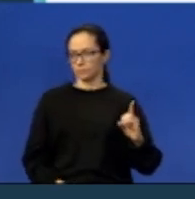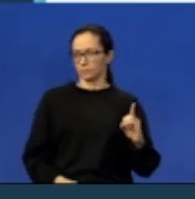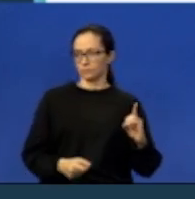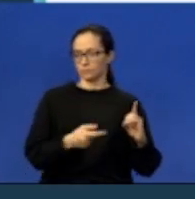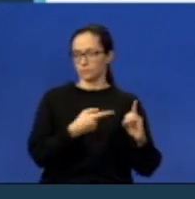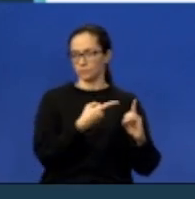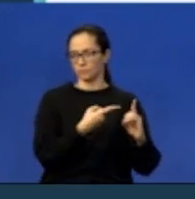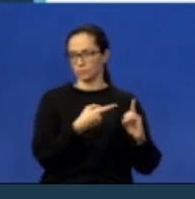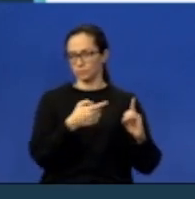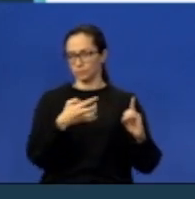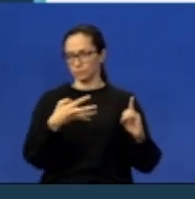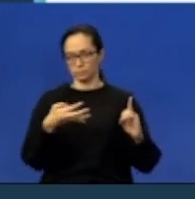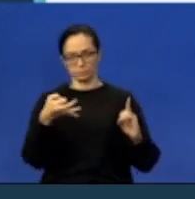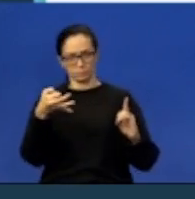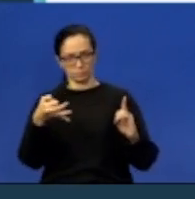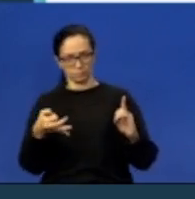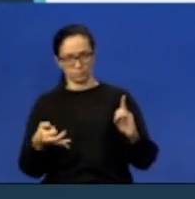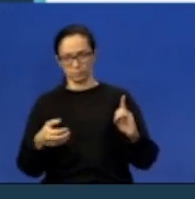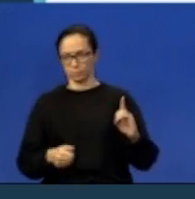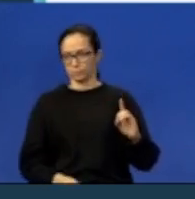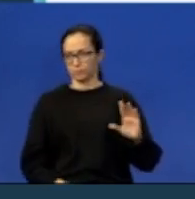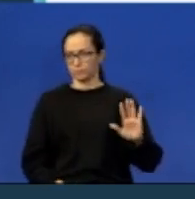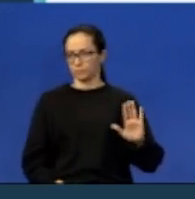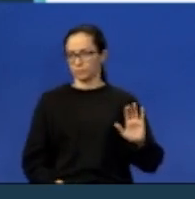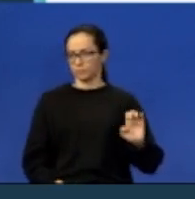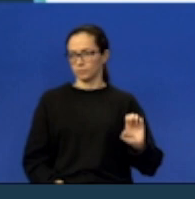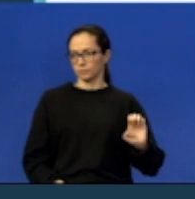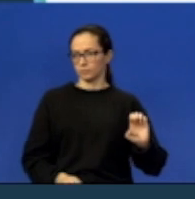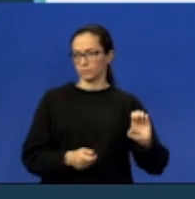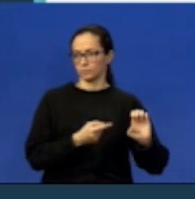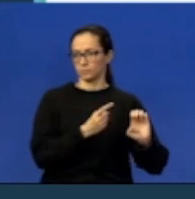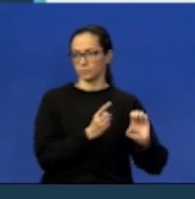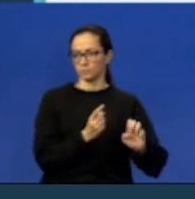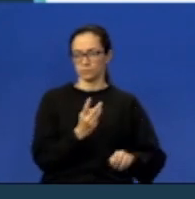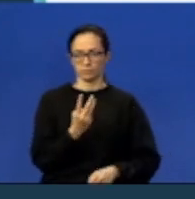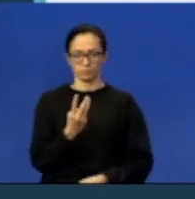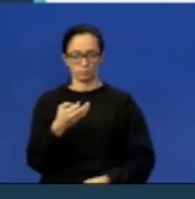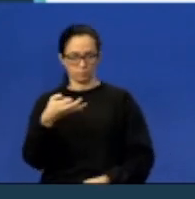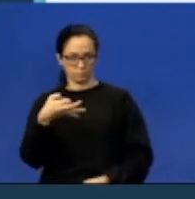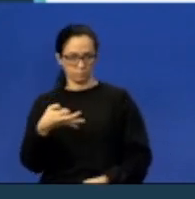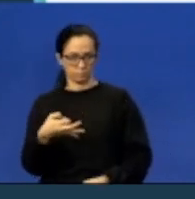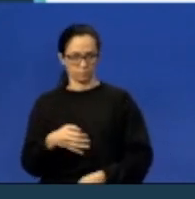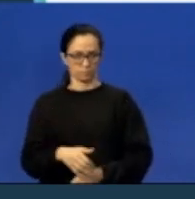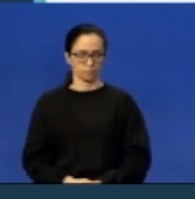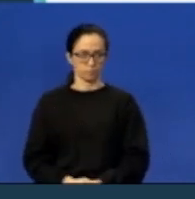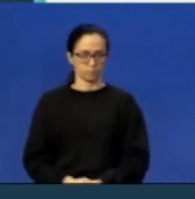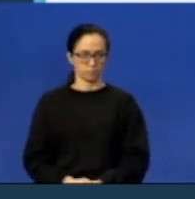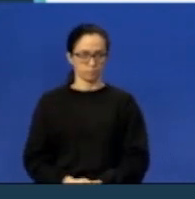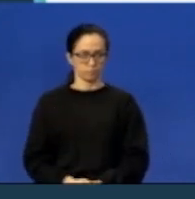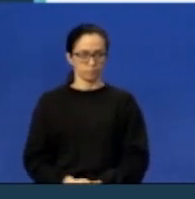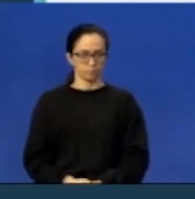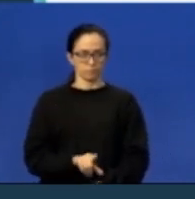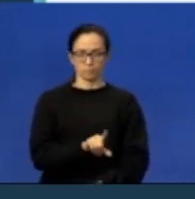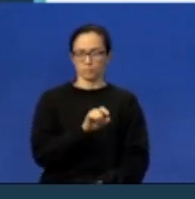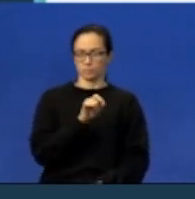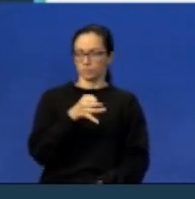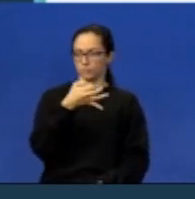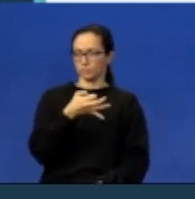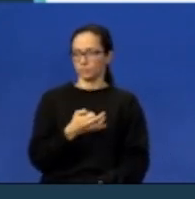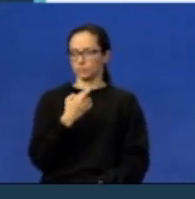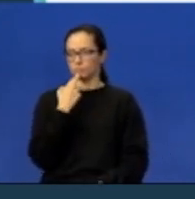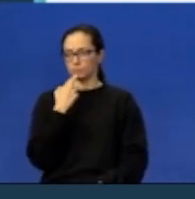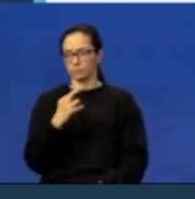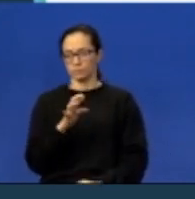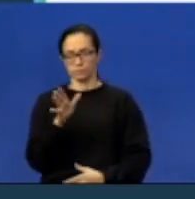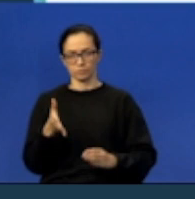a alternativa D, 1 e 4 estarem corretas e a alternativa E, 1 e 3 estarem corretas. E agora eu vou passar